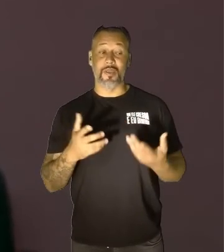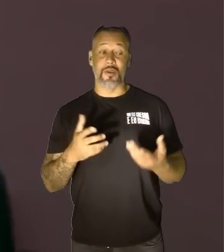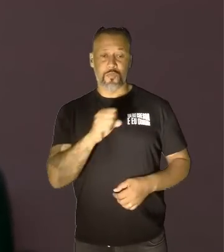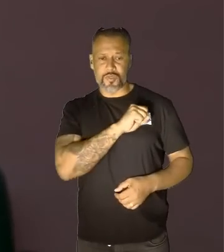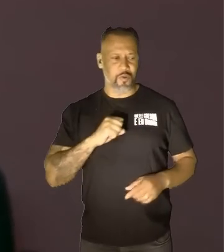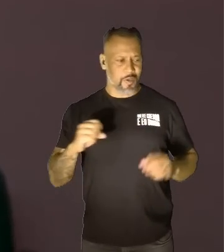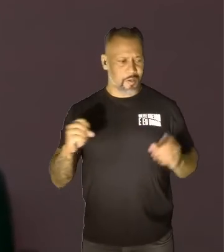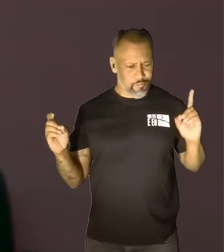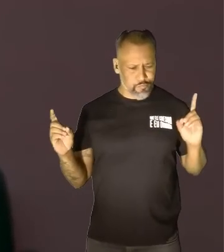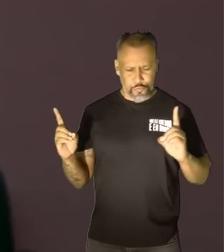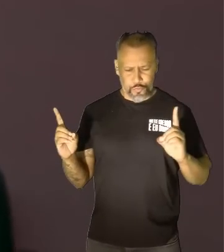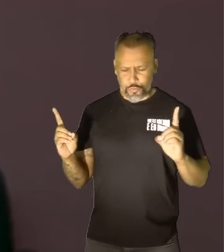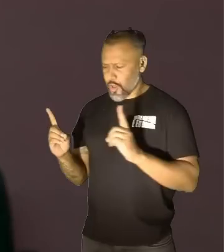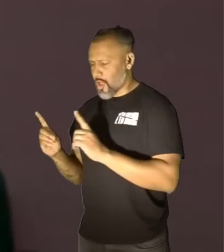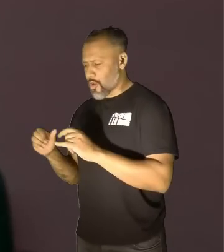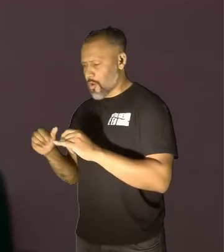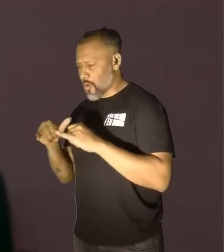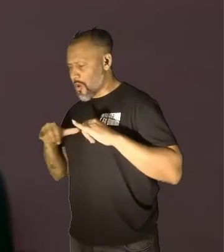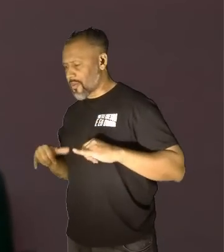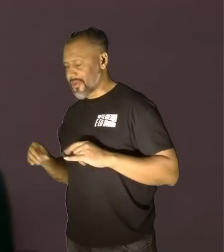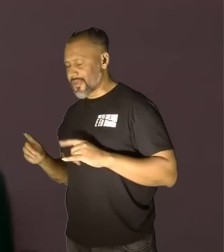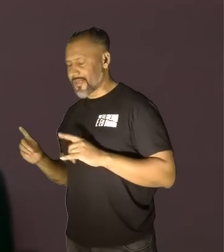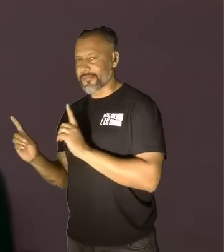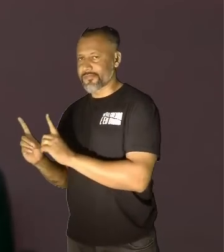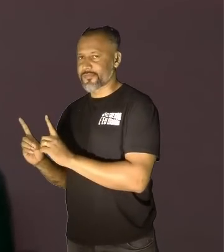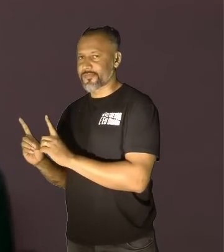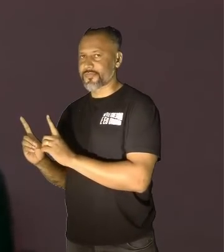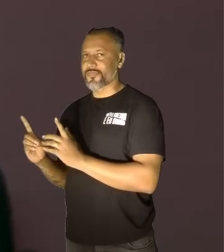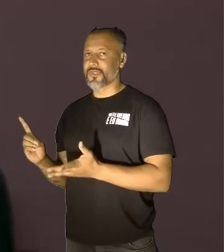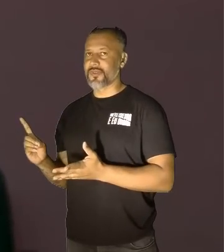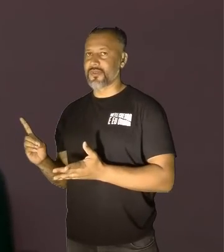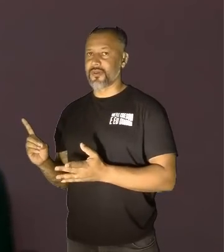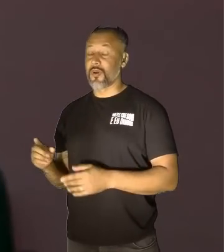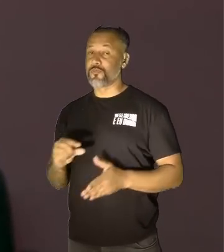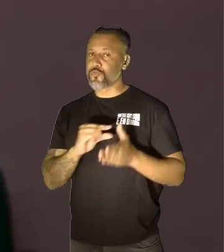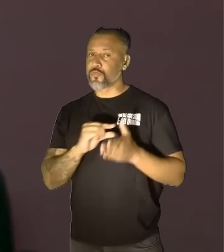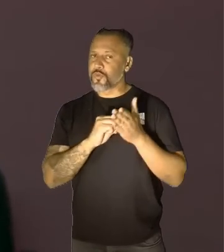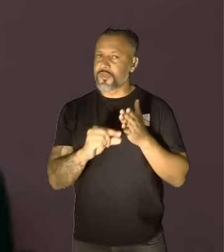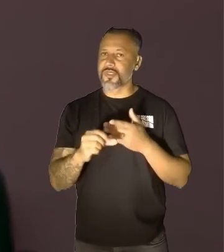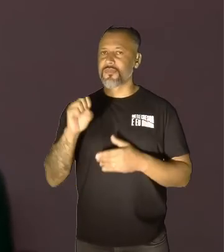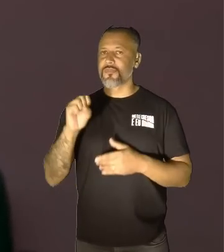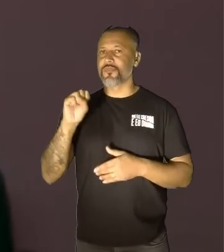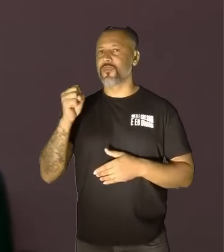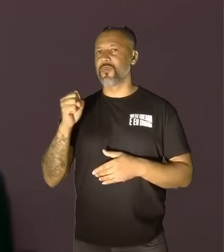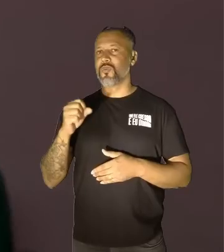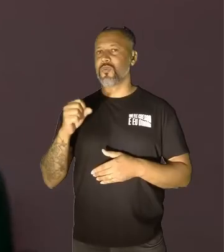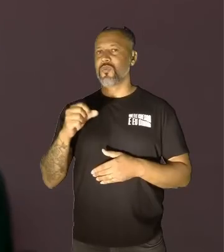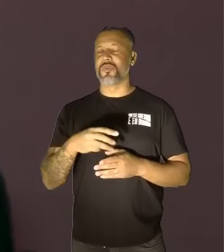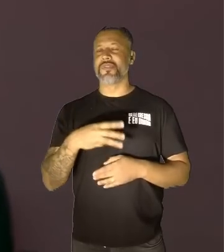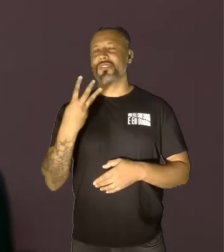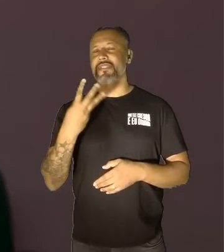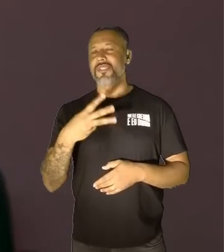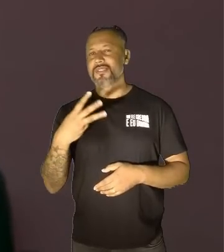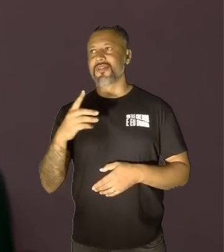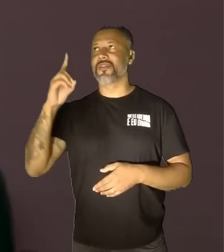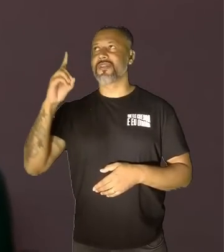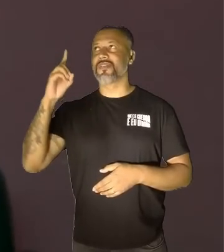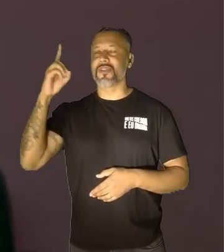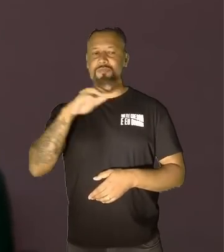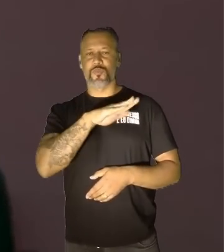para Eli. No versículo 8, pela terceira vez, Deus chamou Samuel.